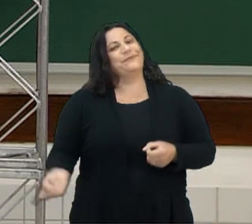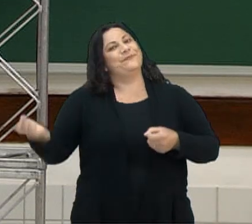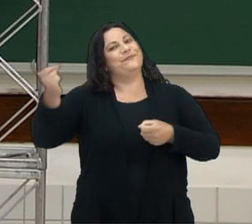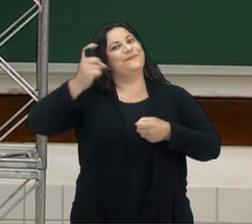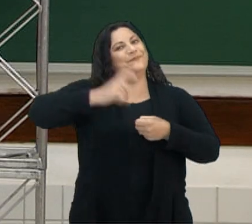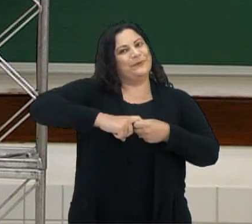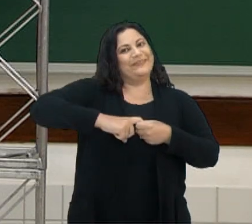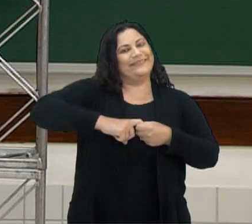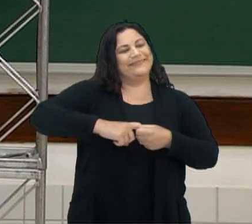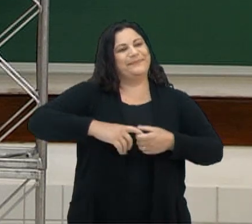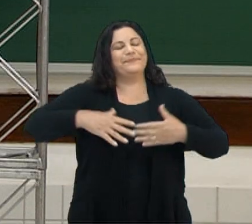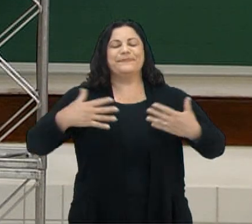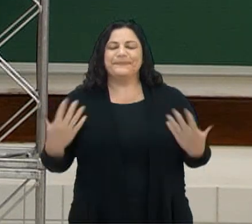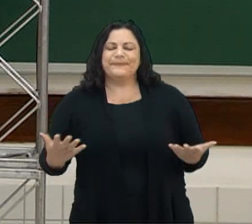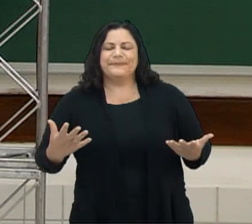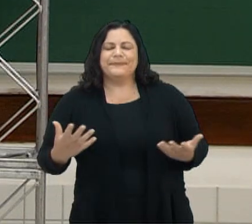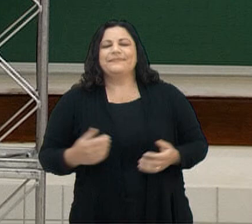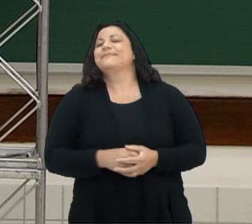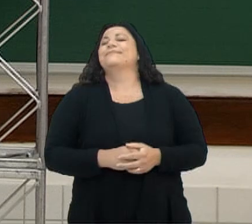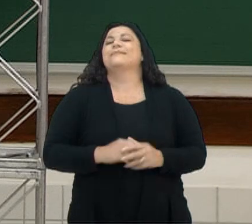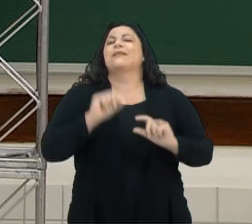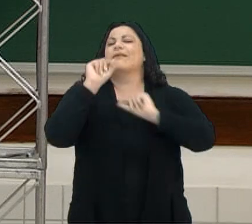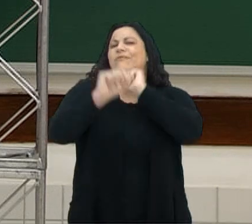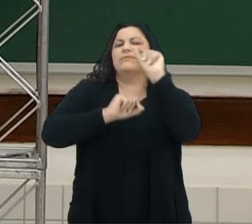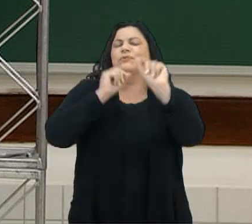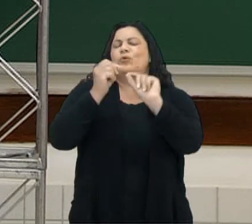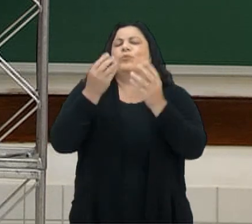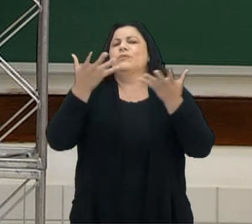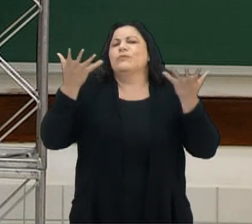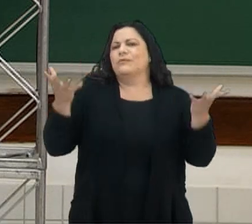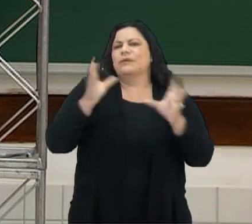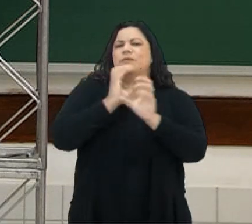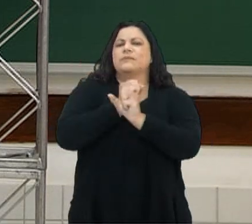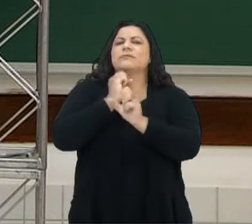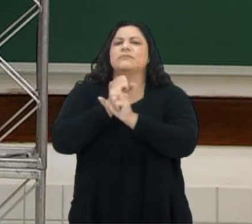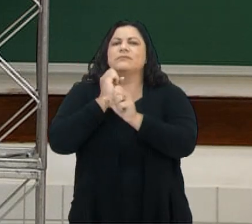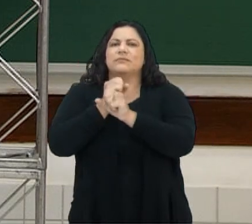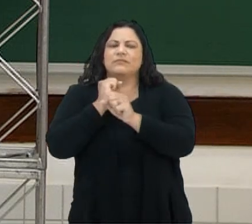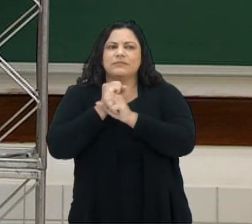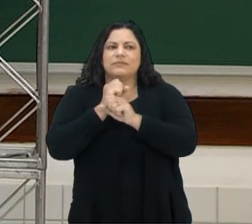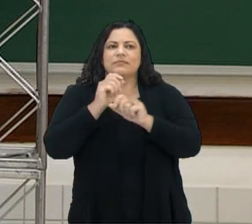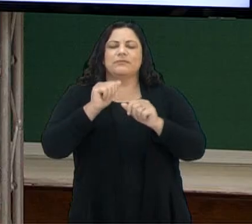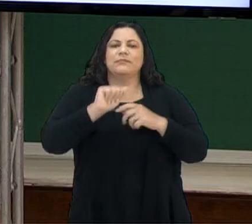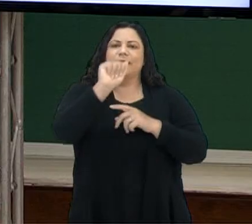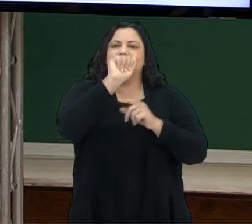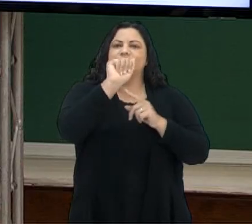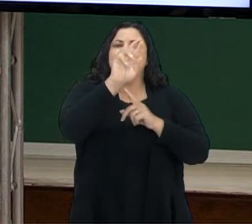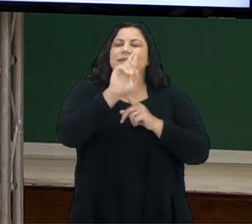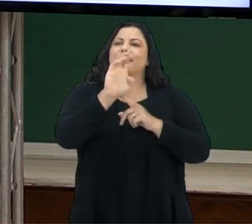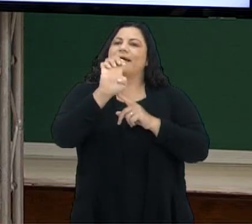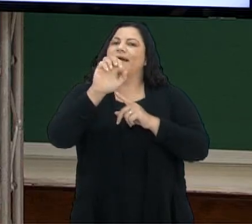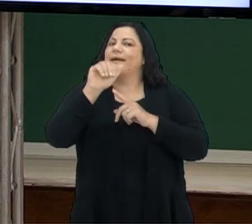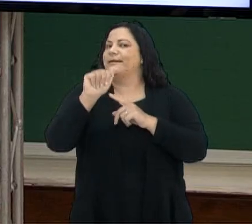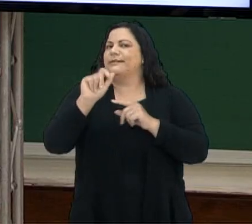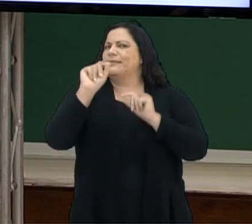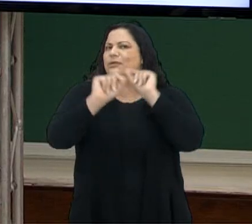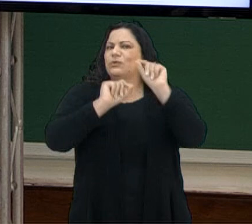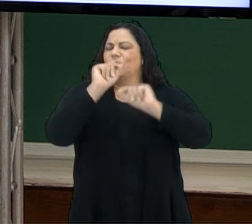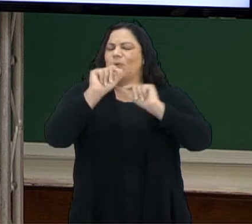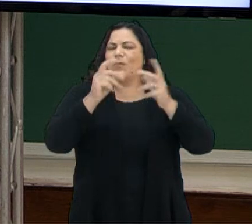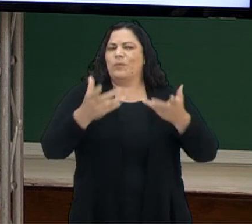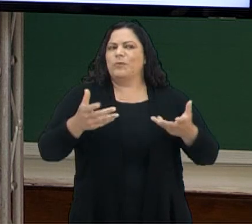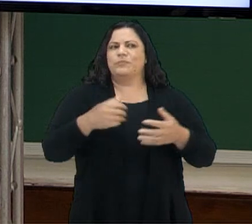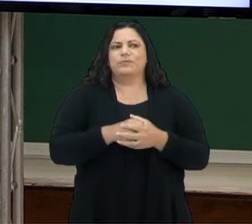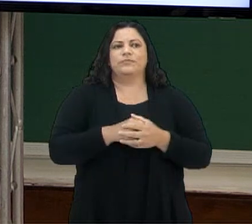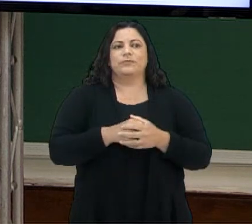Voltamos. Vamos dar uma olhada, então, como que eu faço para calcular a área do pentágono regular. Aqui o lado mede 3 e o apótema o lado